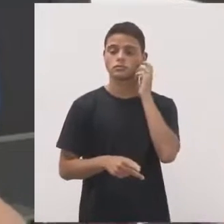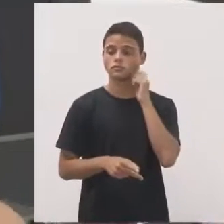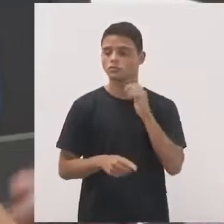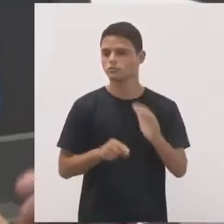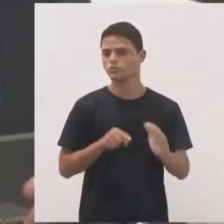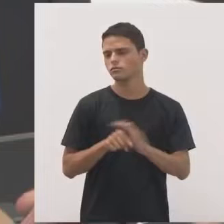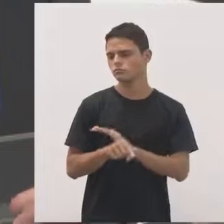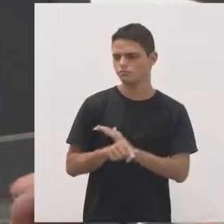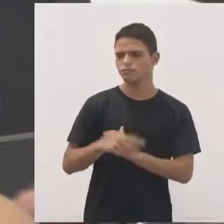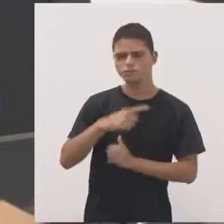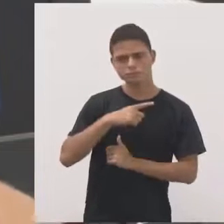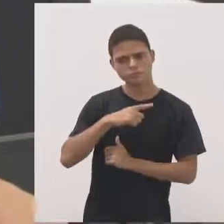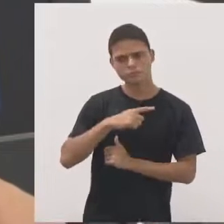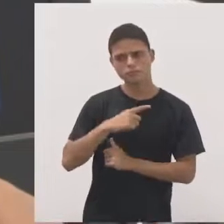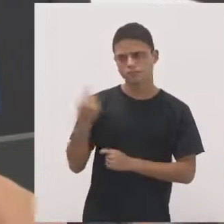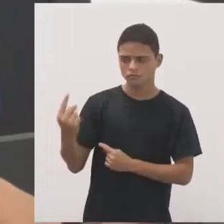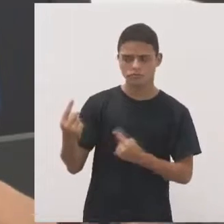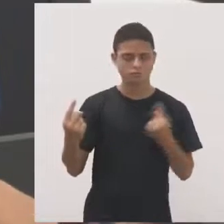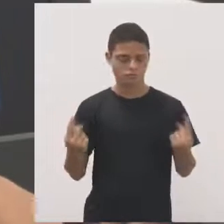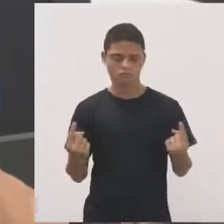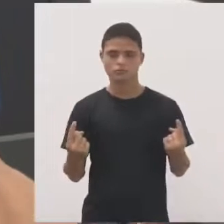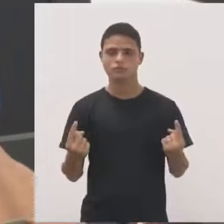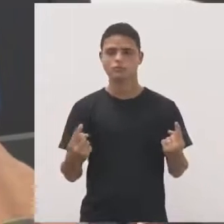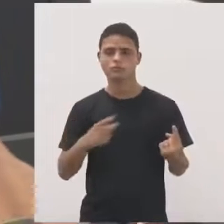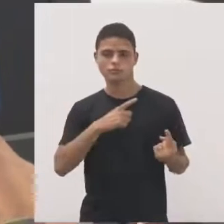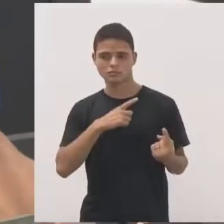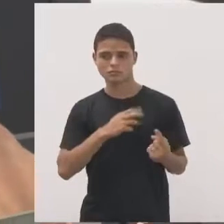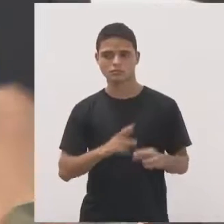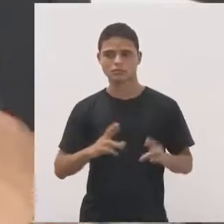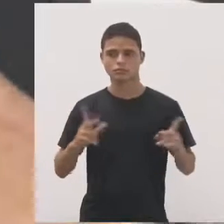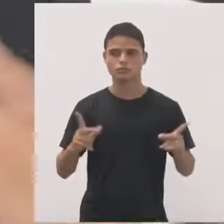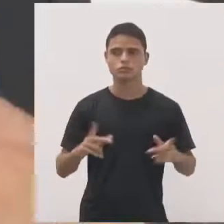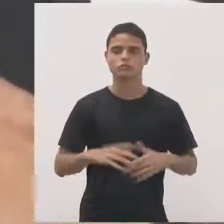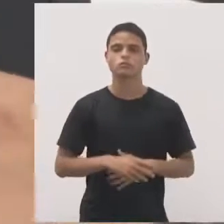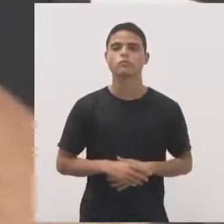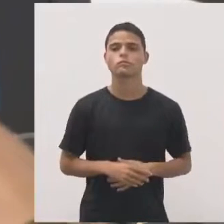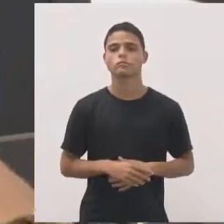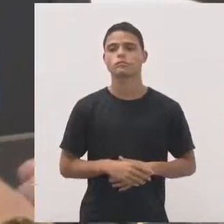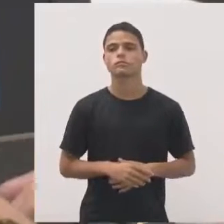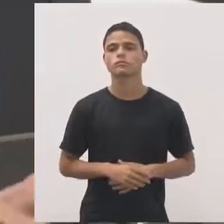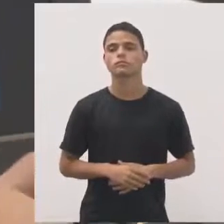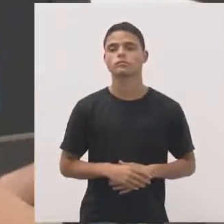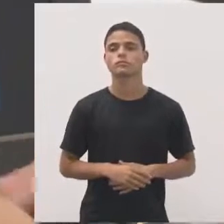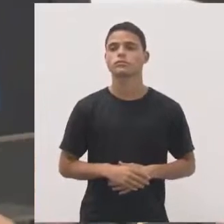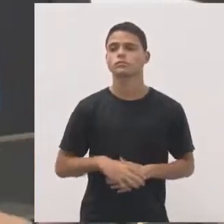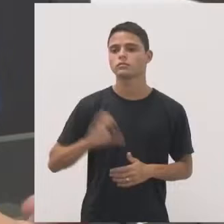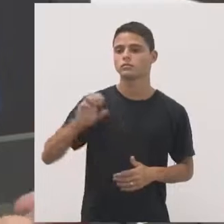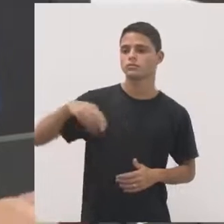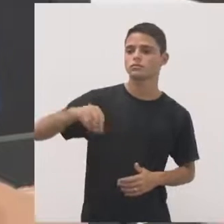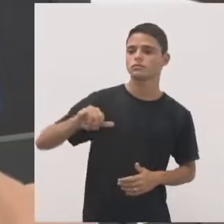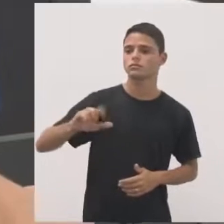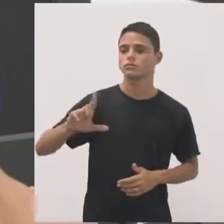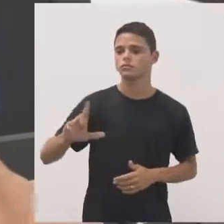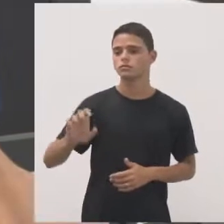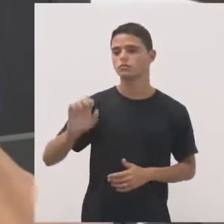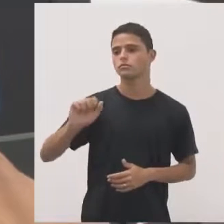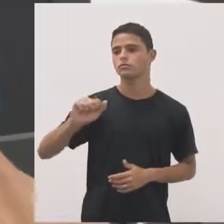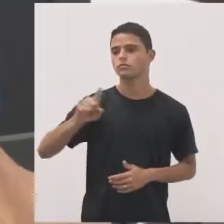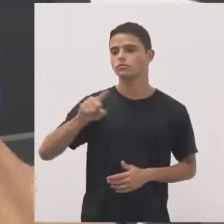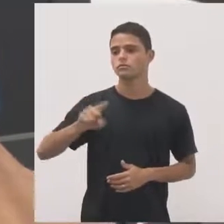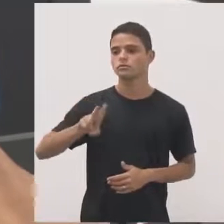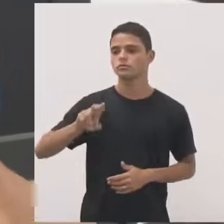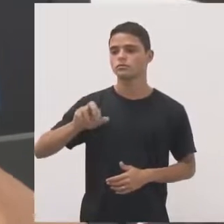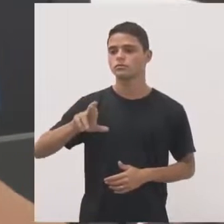pergunta, tem um pro positivo e um pro... Então, vamos lá. Esse e-mail aqui só vai te colocar no Azure de professor